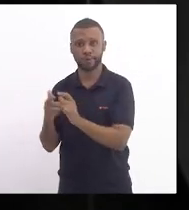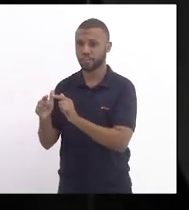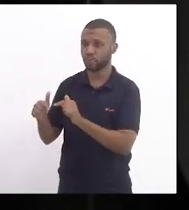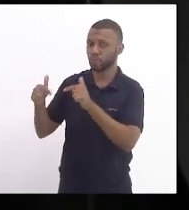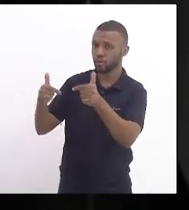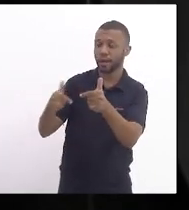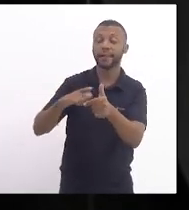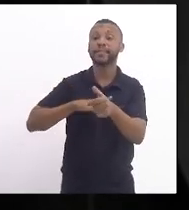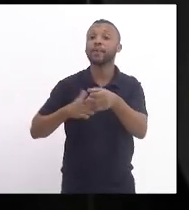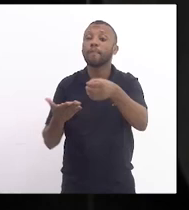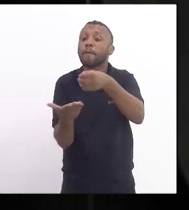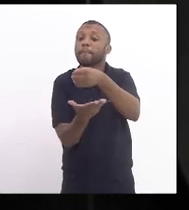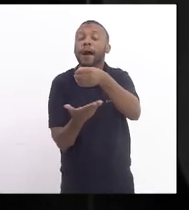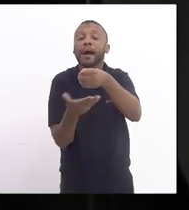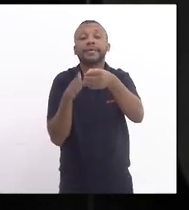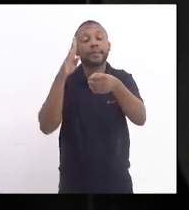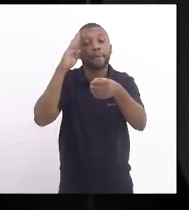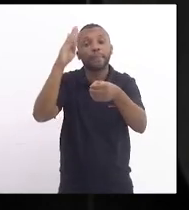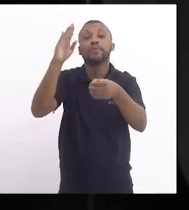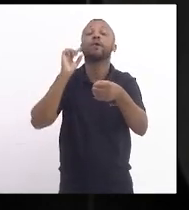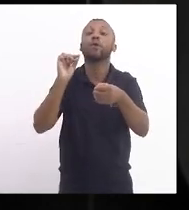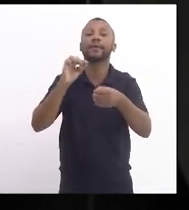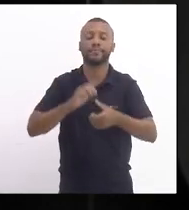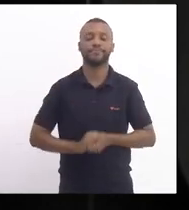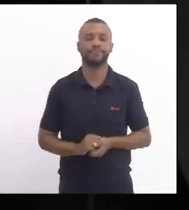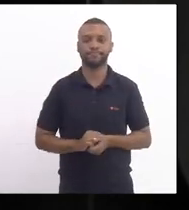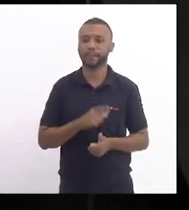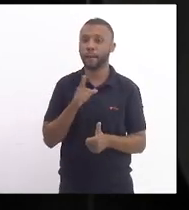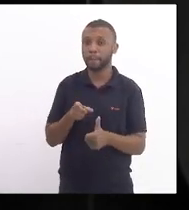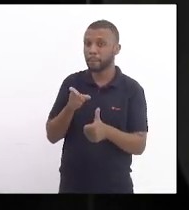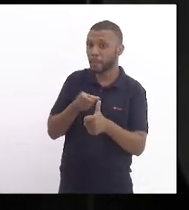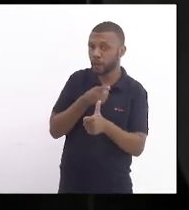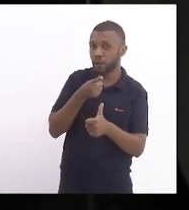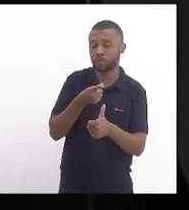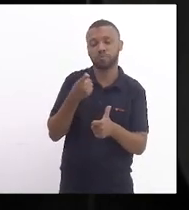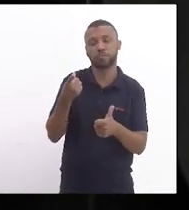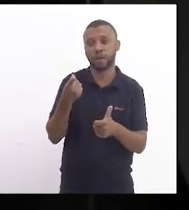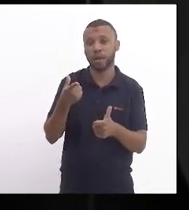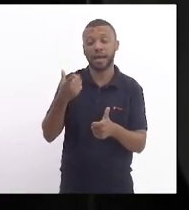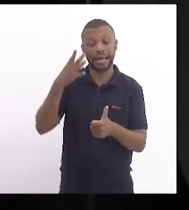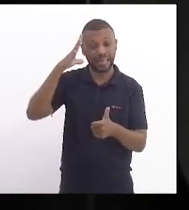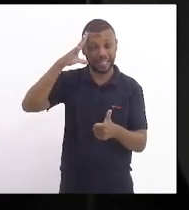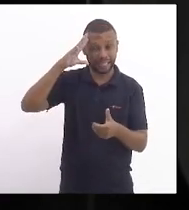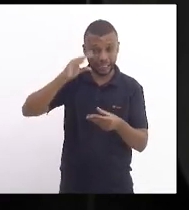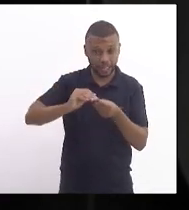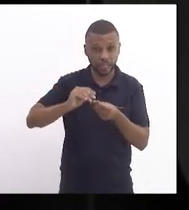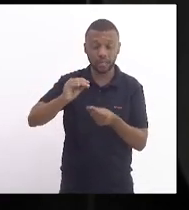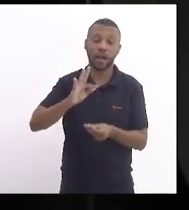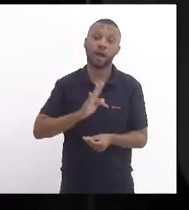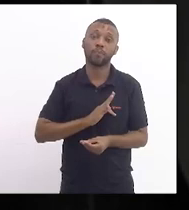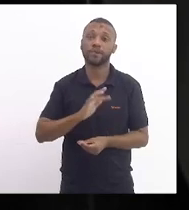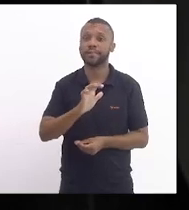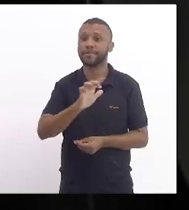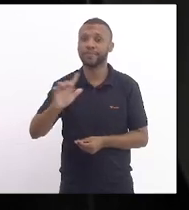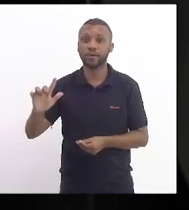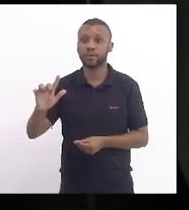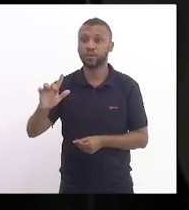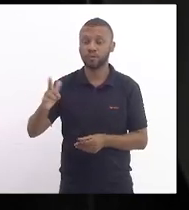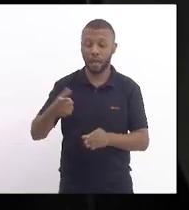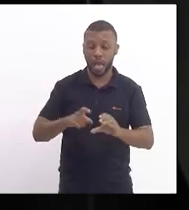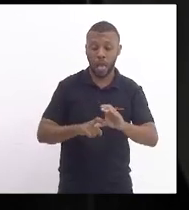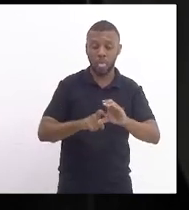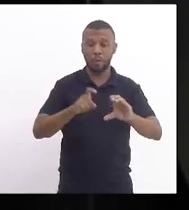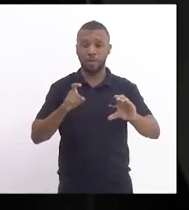pressuposto o primeiro né entender que a certeza que a polícia civil não perca sua